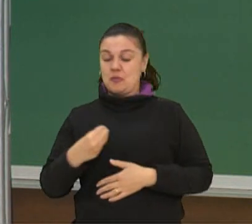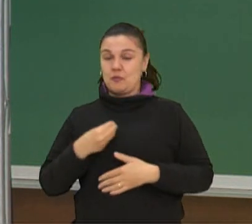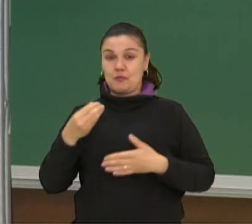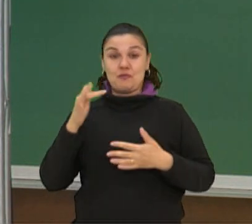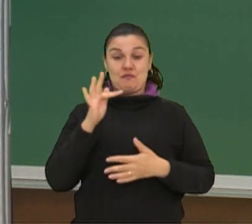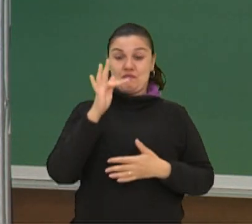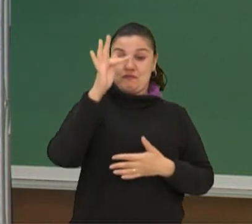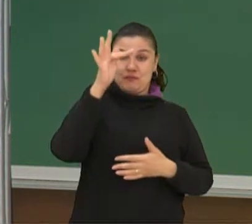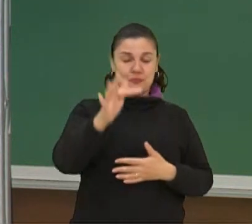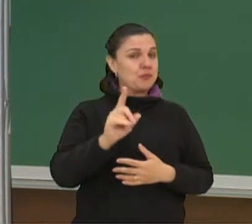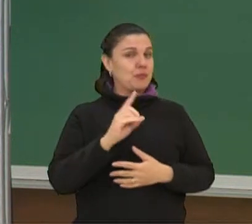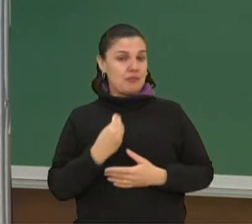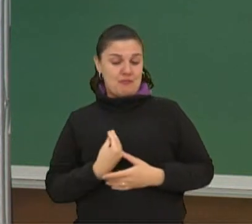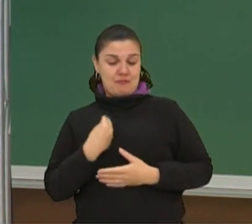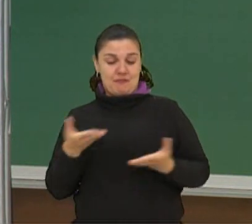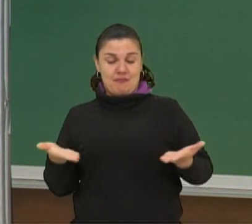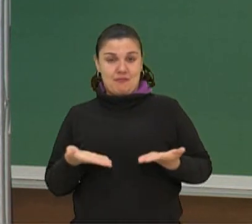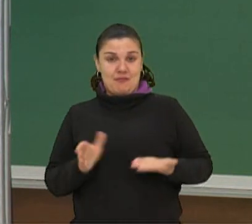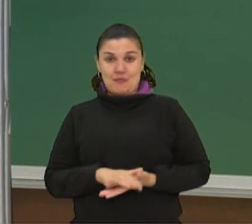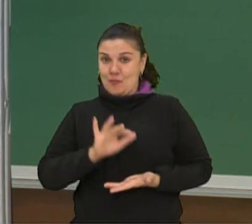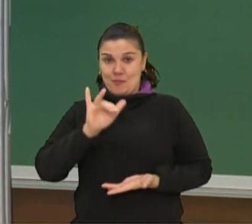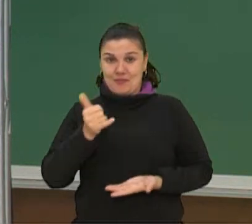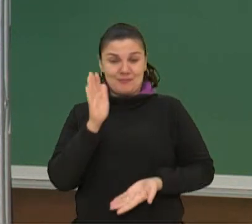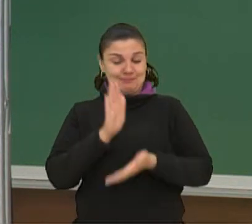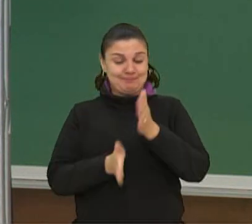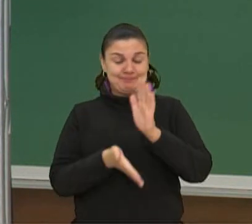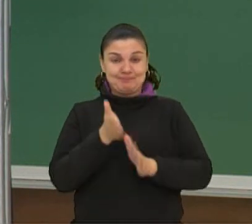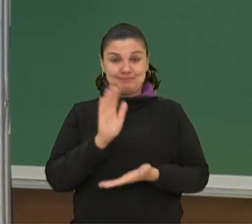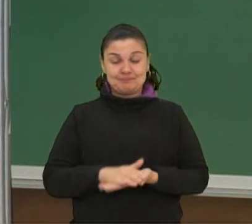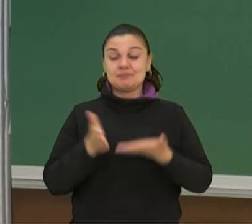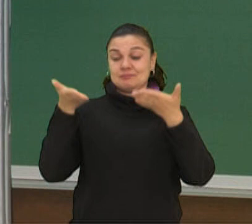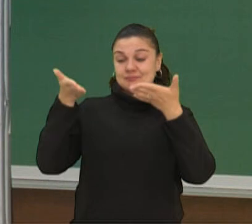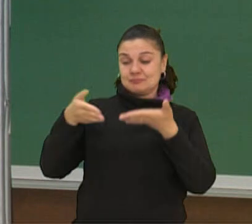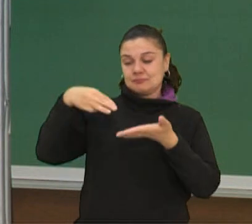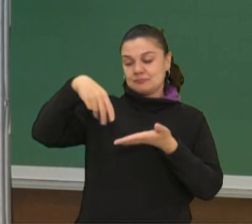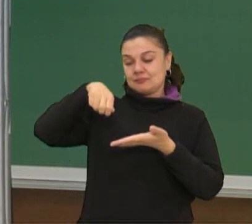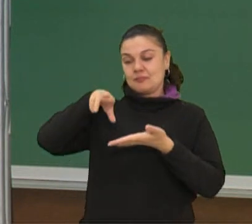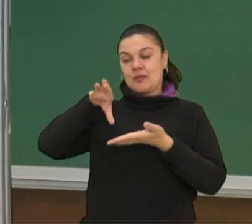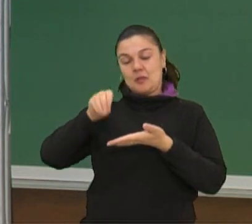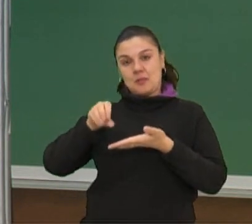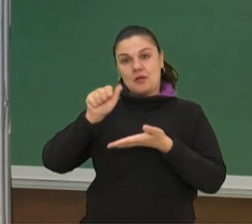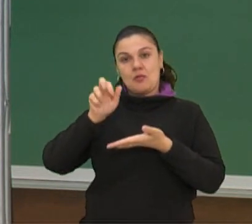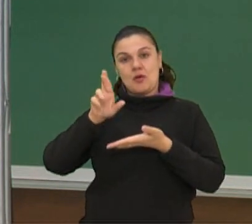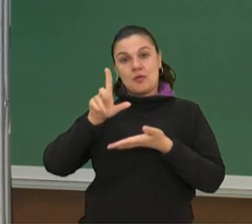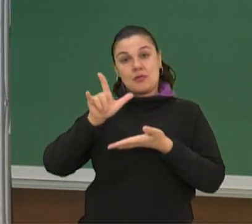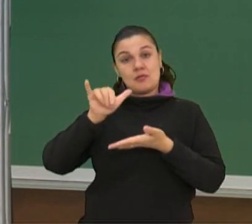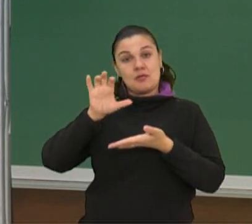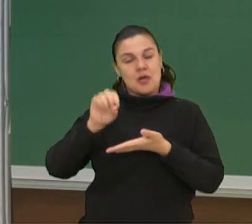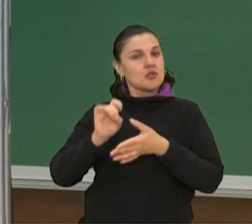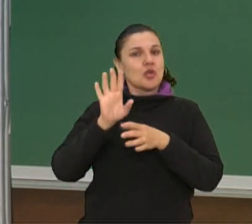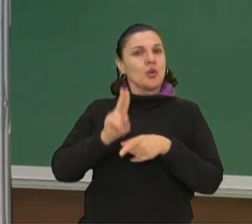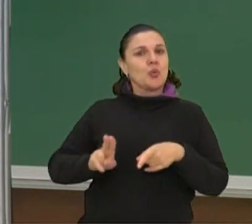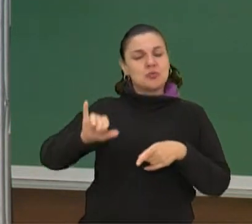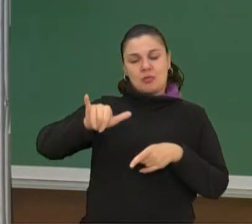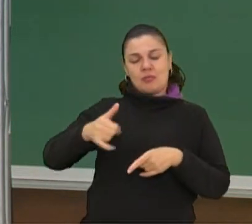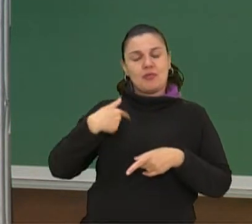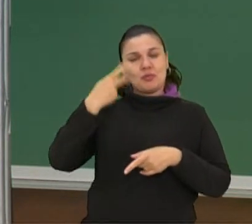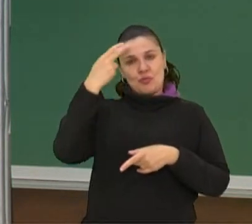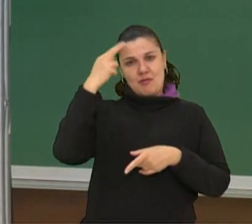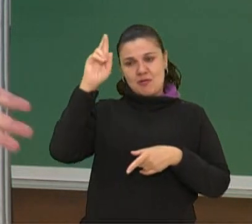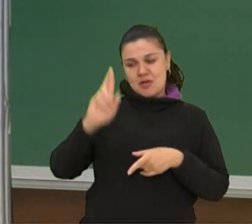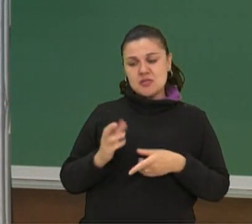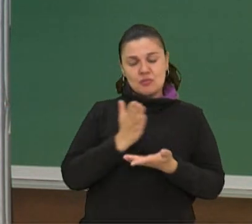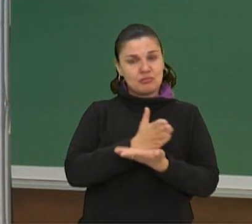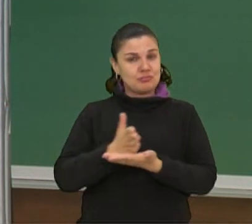com o futuro. Ai, como será o futuro? Como vai ser isso? Como vai ser aquilo? E sabe o que acontece quando você fica